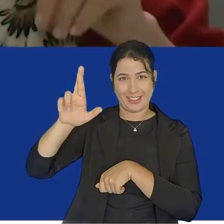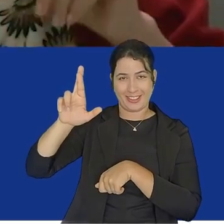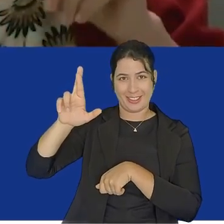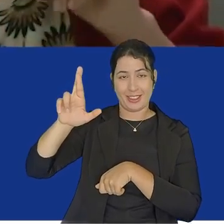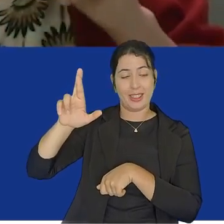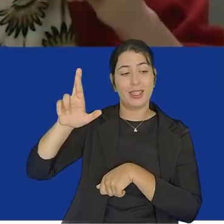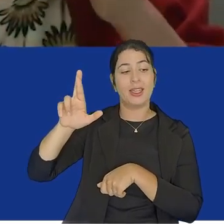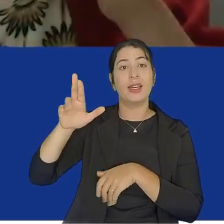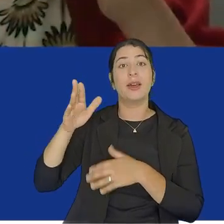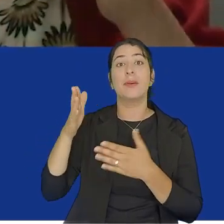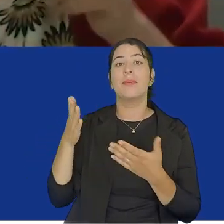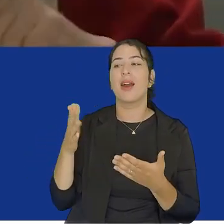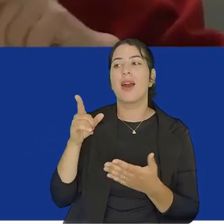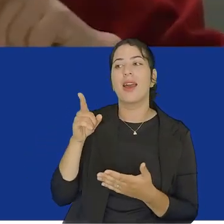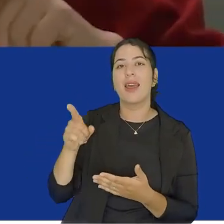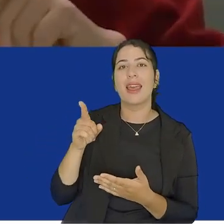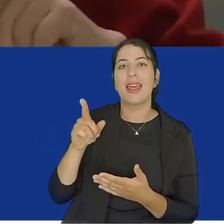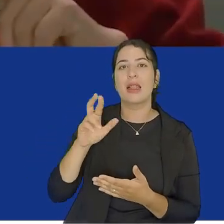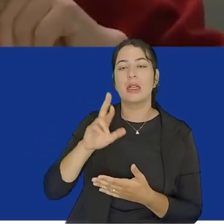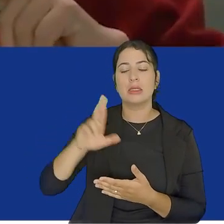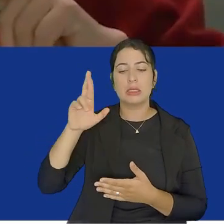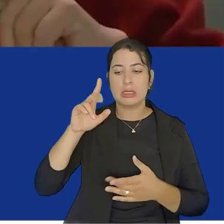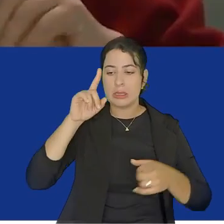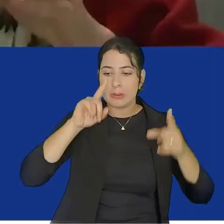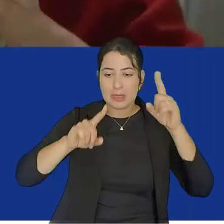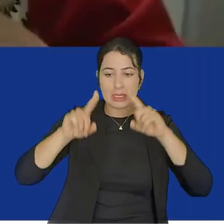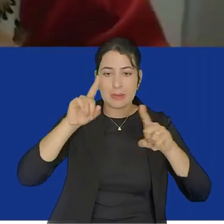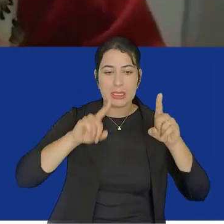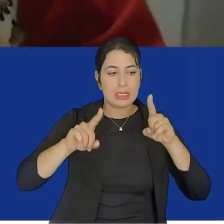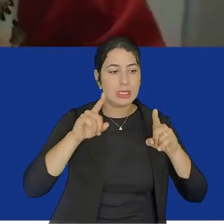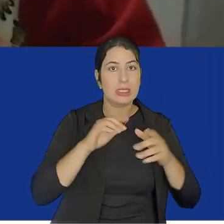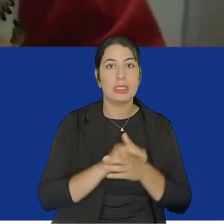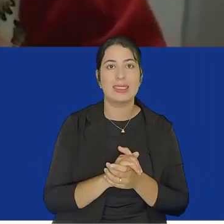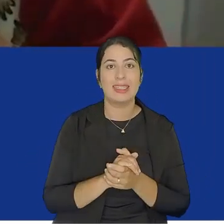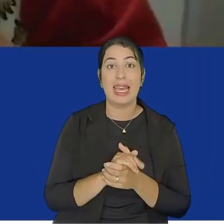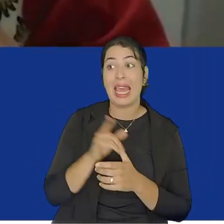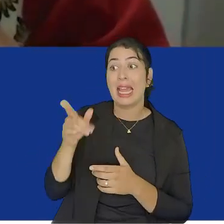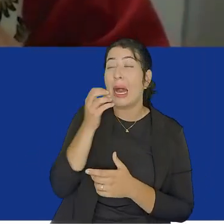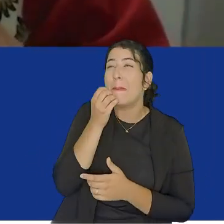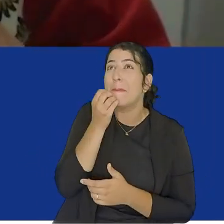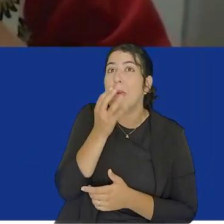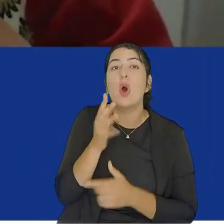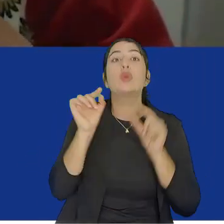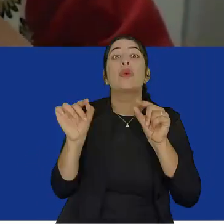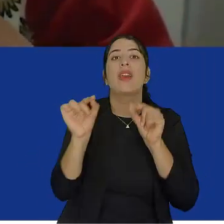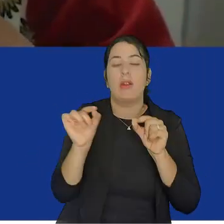Quando ela vai fazer gestão de uma equipe, ela é boa em quê, gente? Ela é boa no operacional.